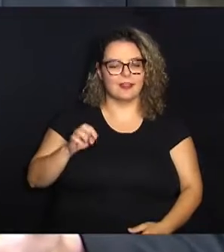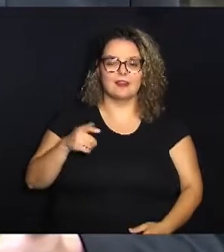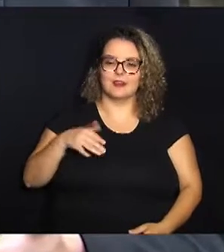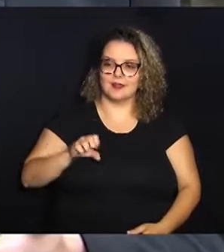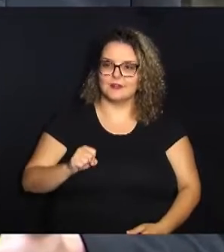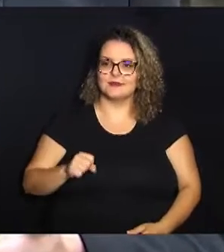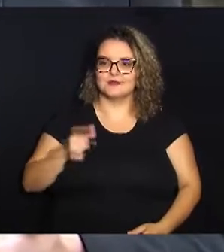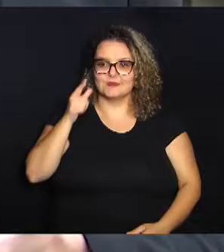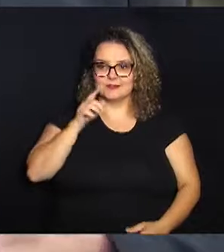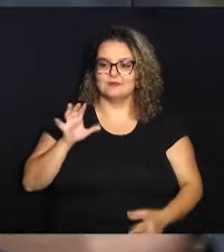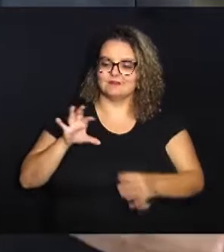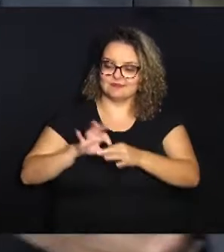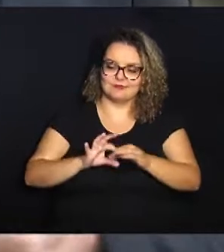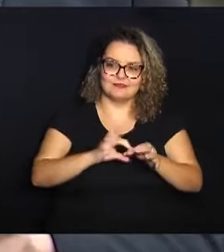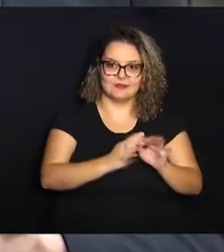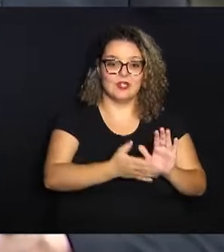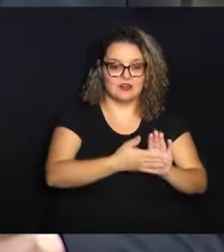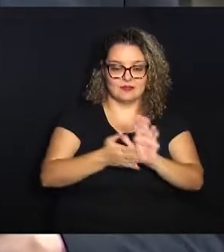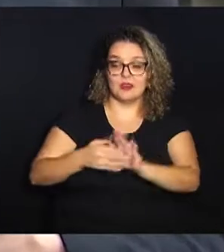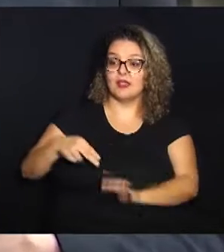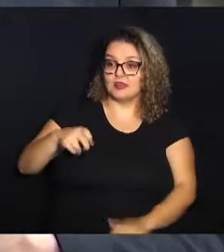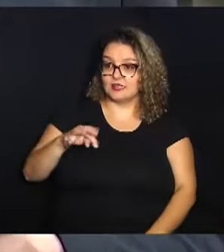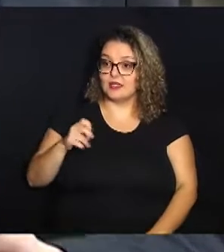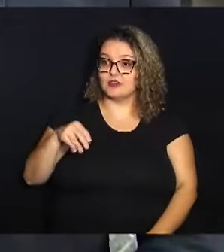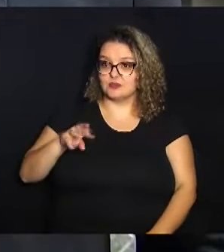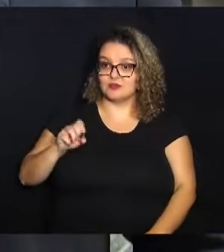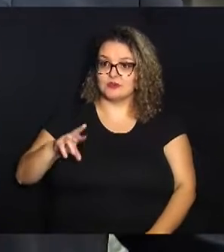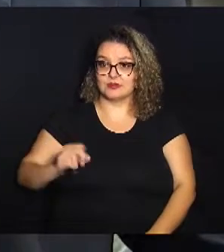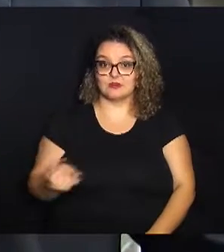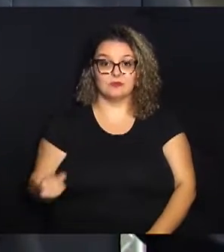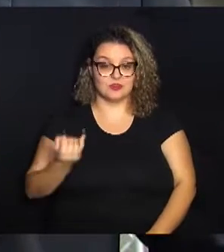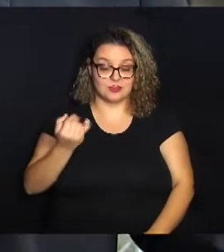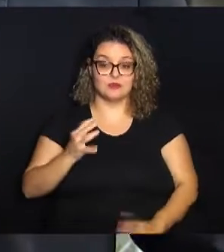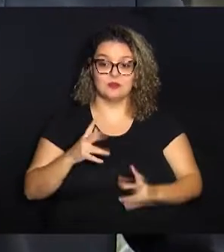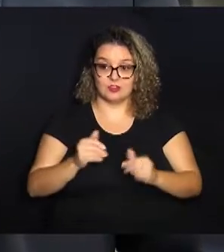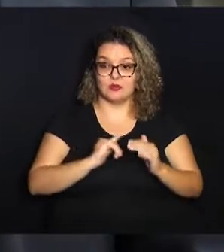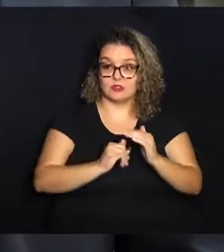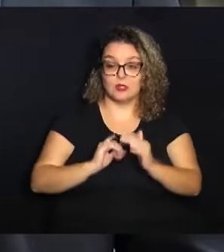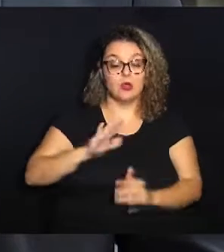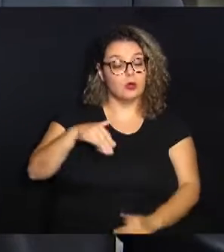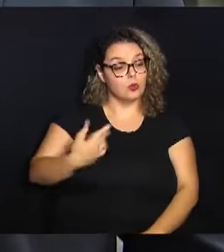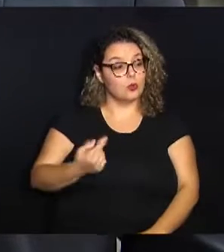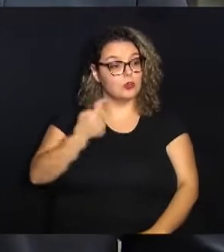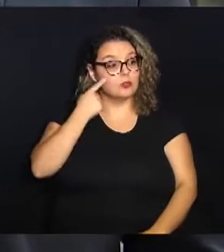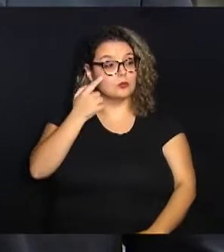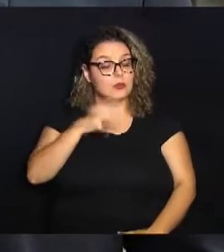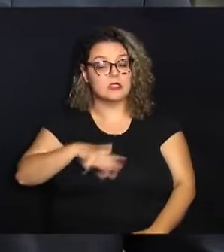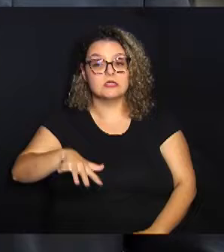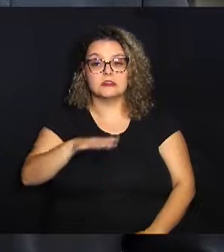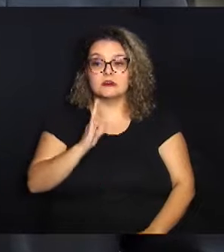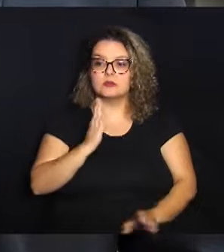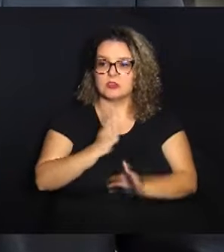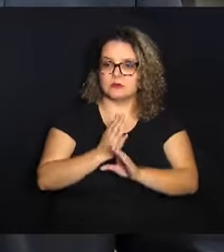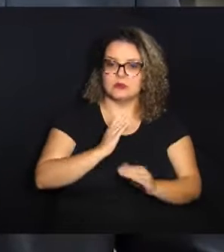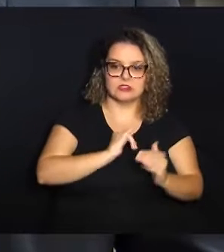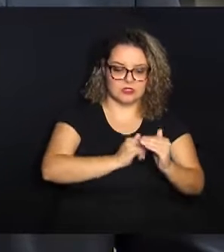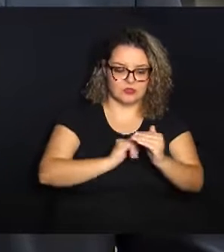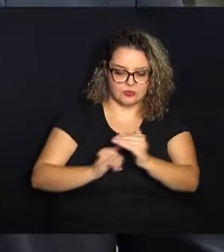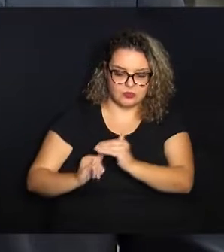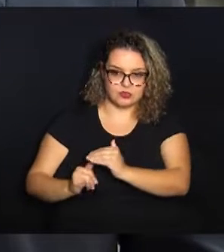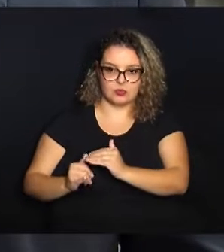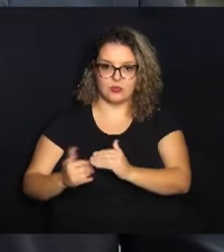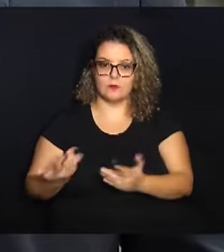conectar e ter essa proposta de networking tão rica para todas as startups. Quando a gente pensa nesse encontro das startups que